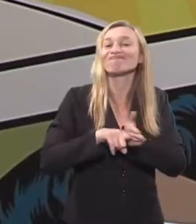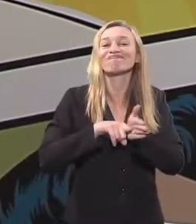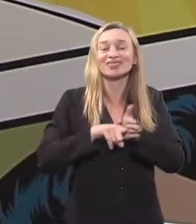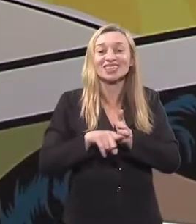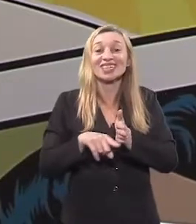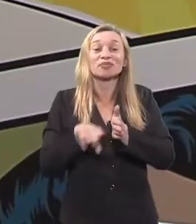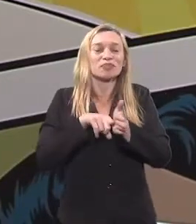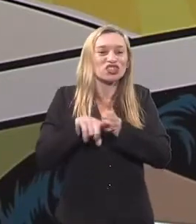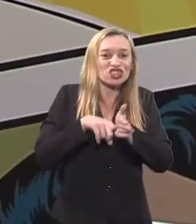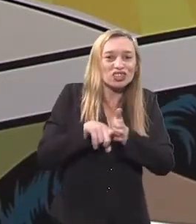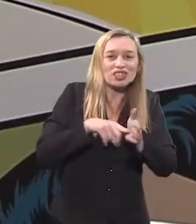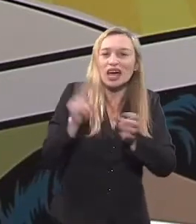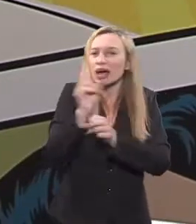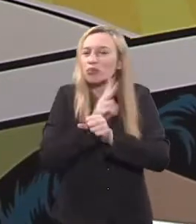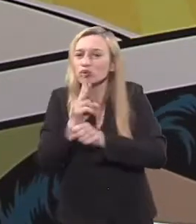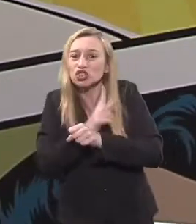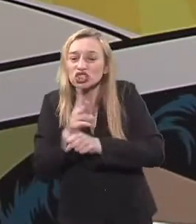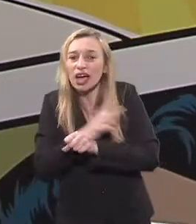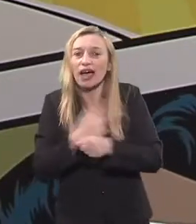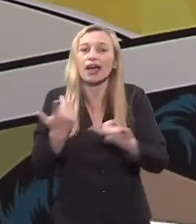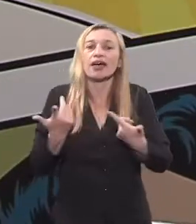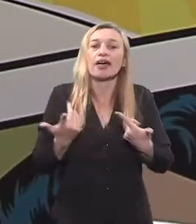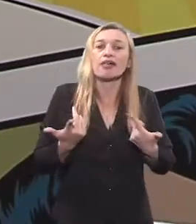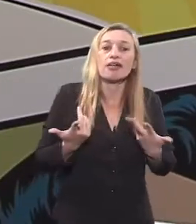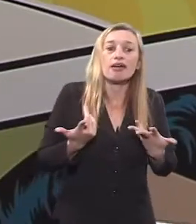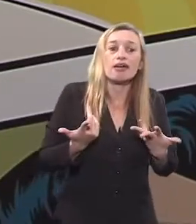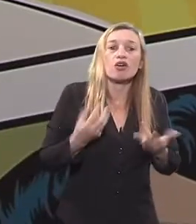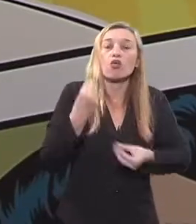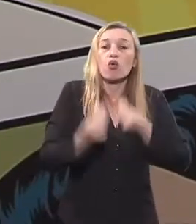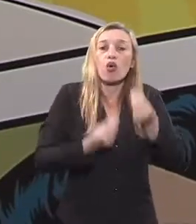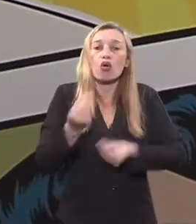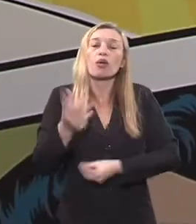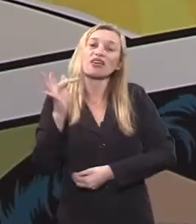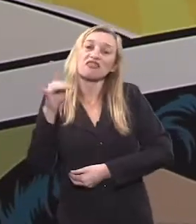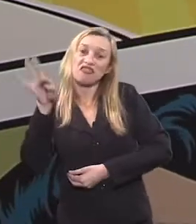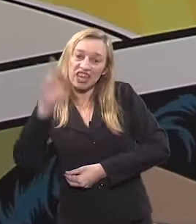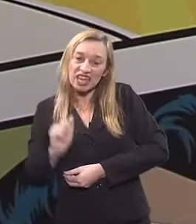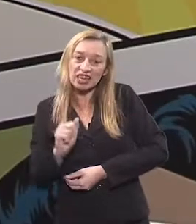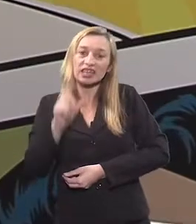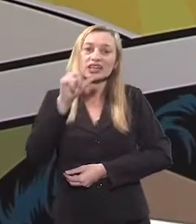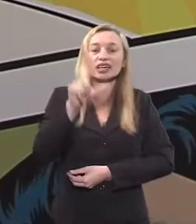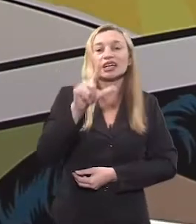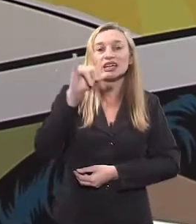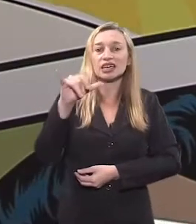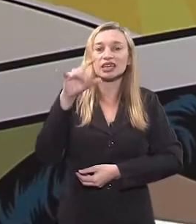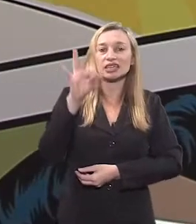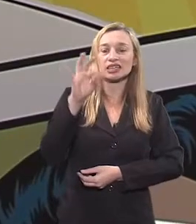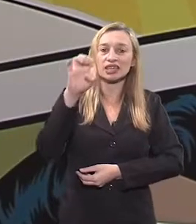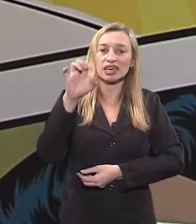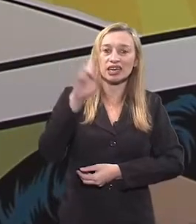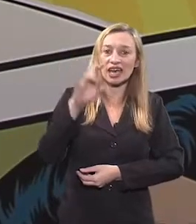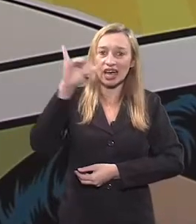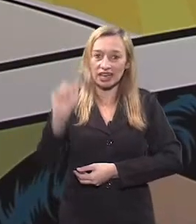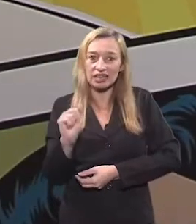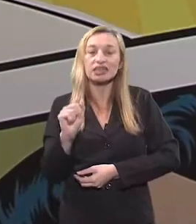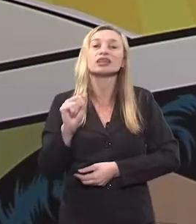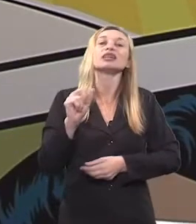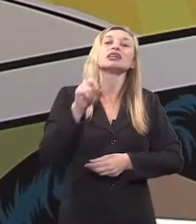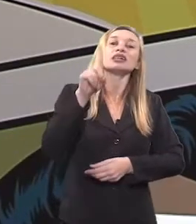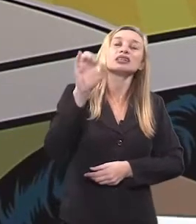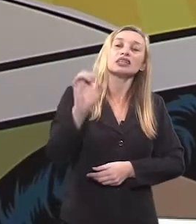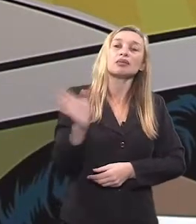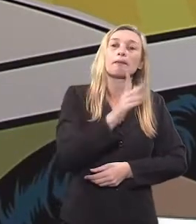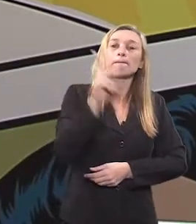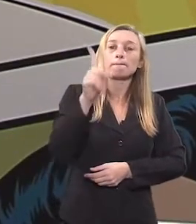de beber as fontes, como a Feira Literária de Paraty,